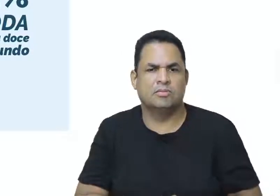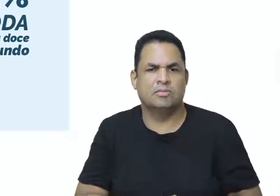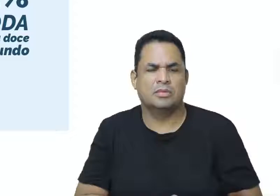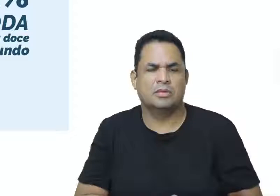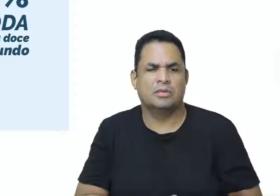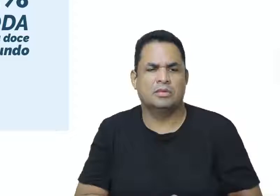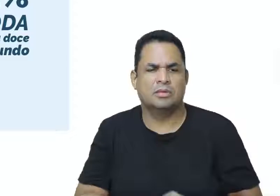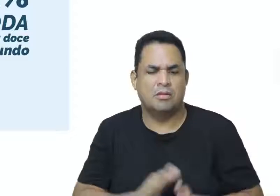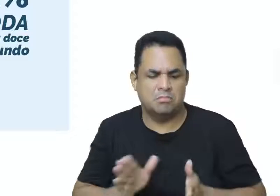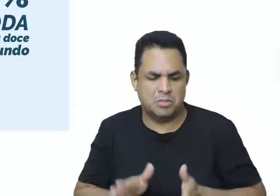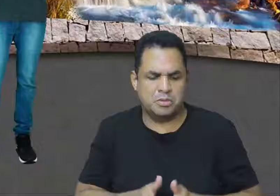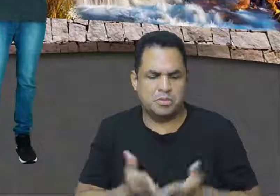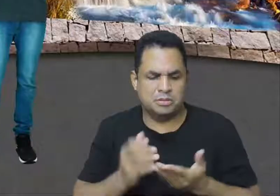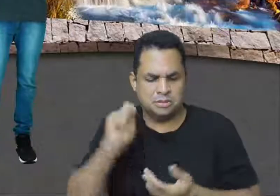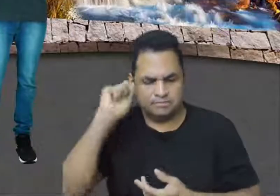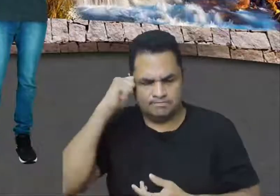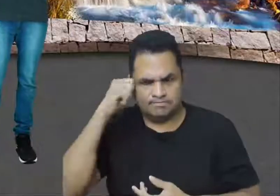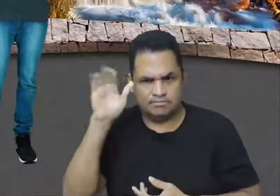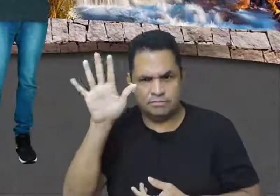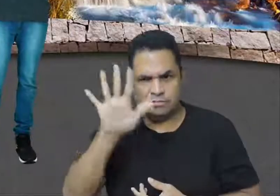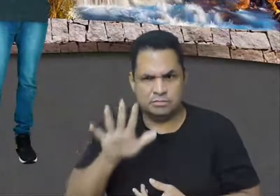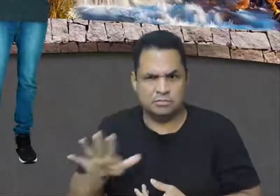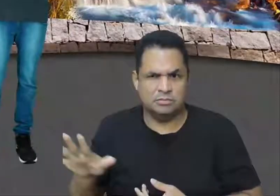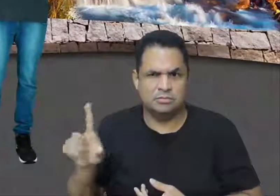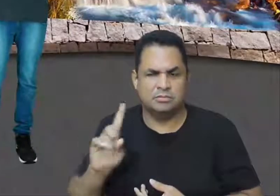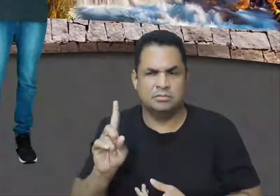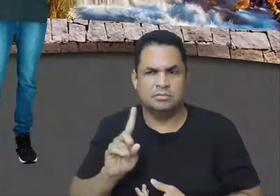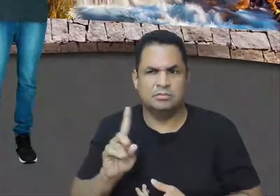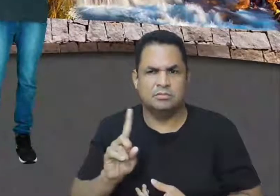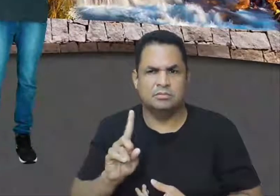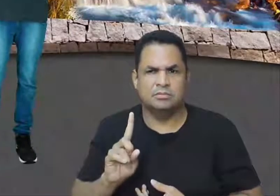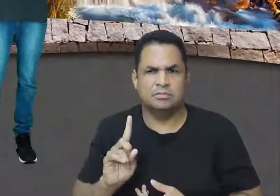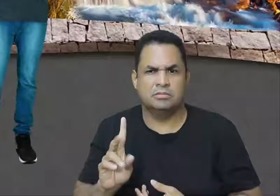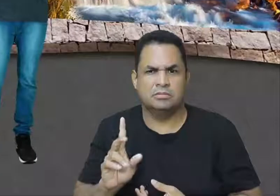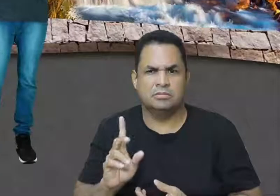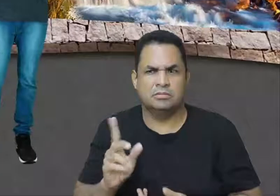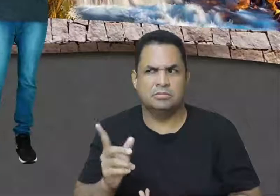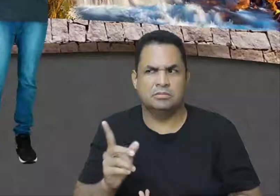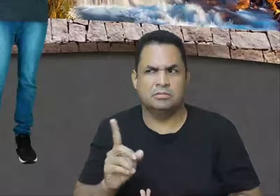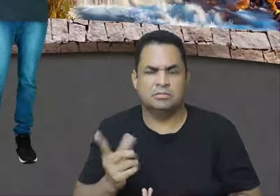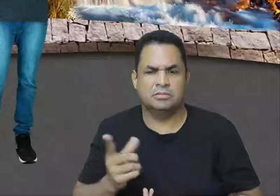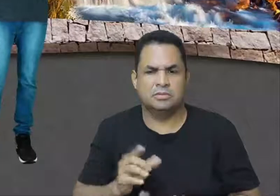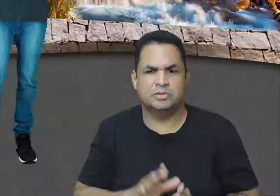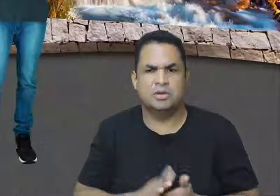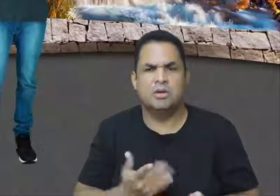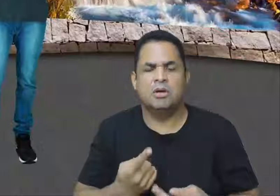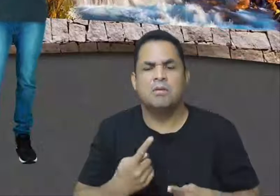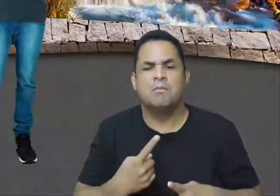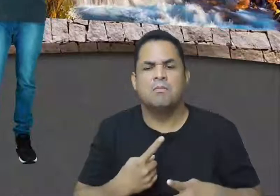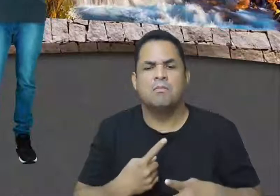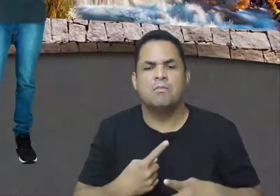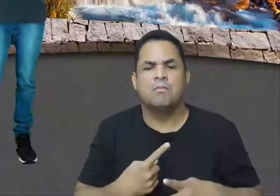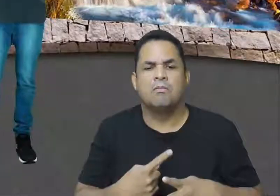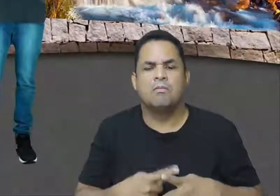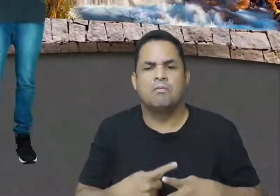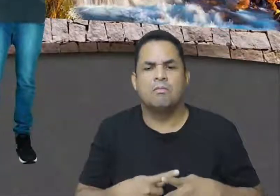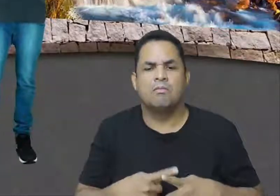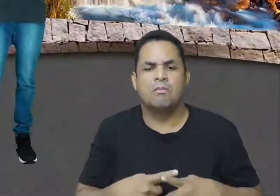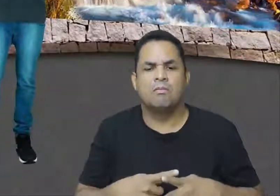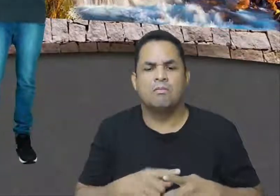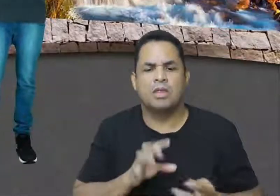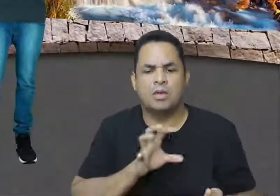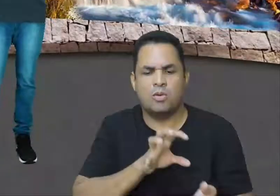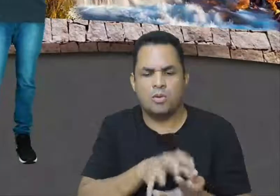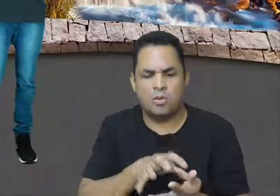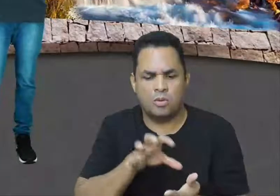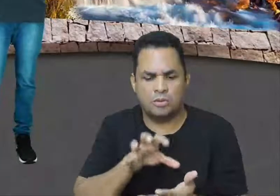seja, a pobreza da África não é só por causa de determinados fatores de